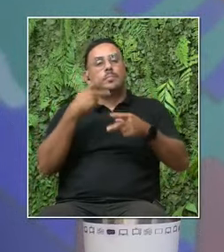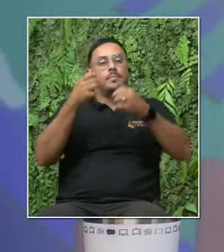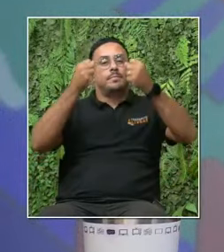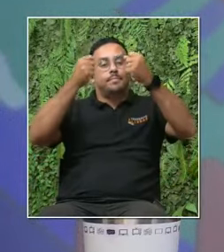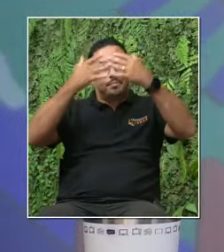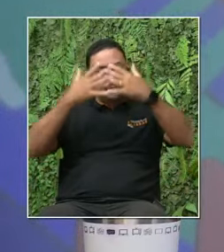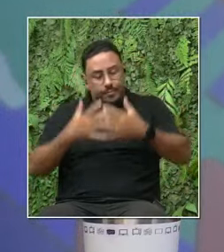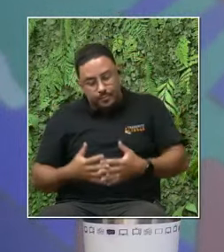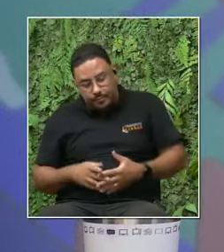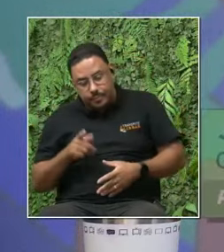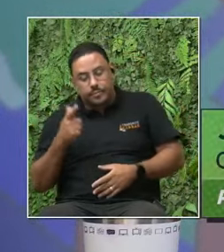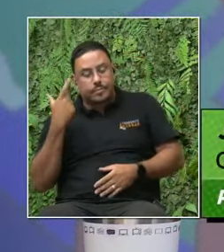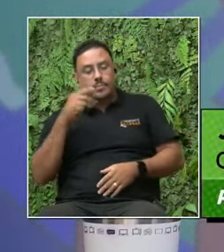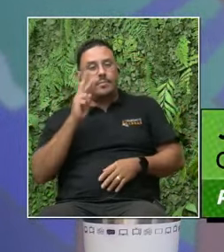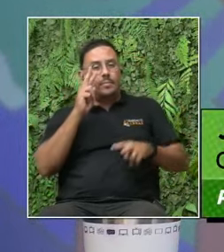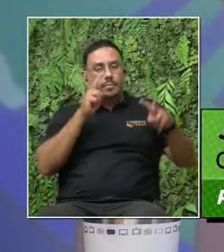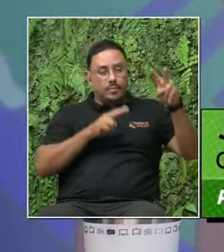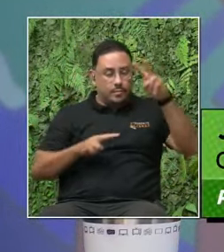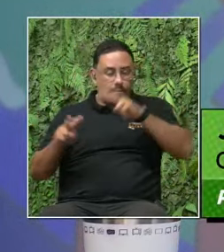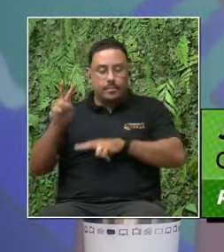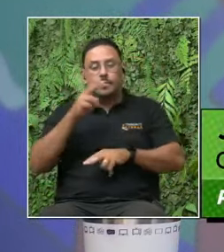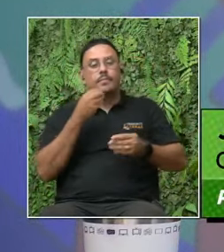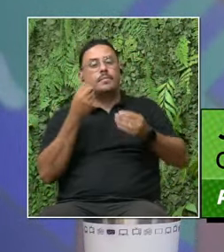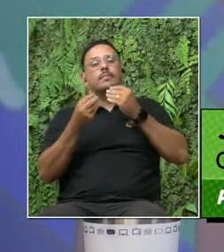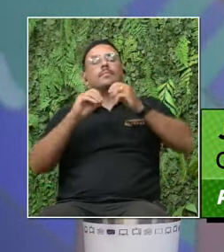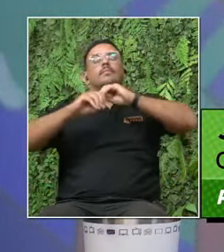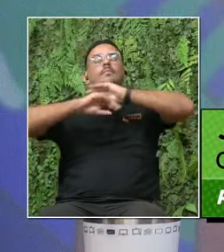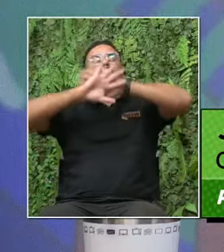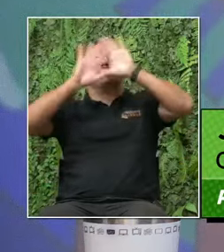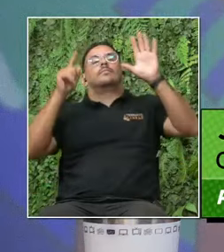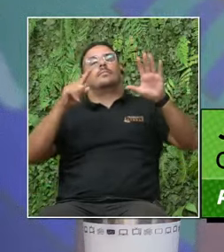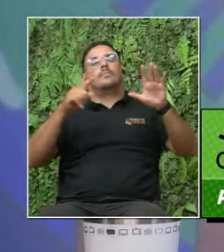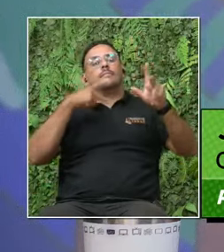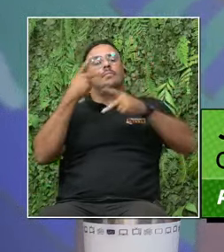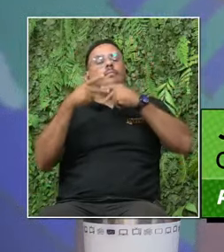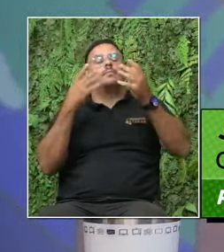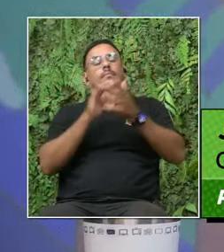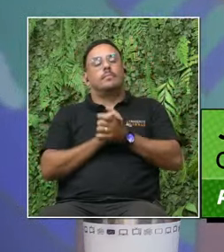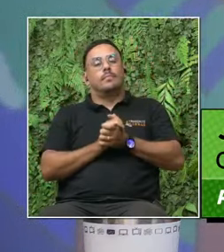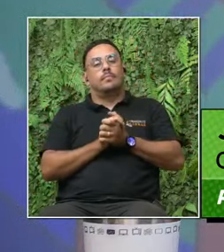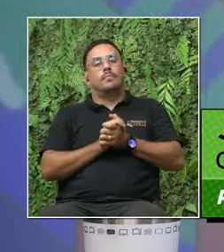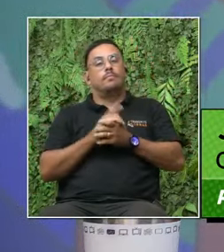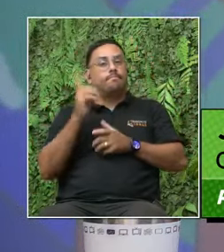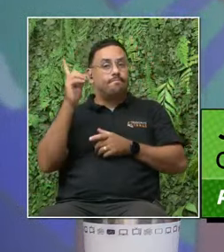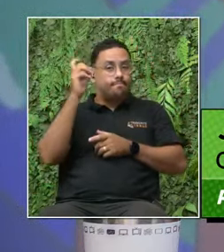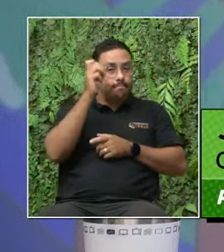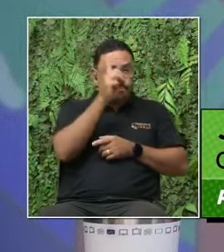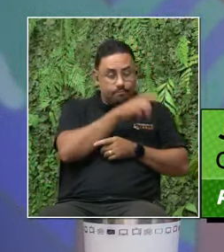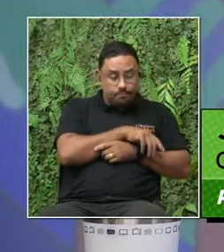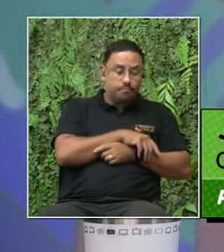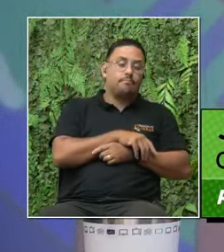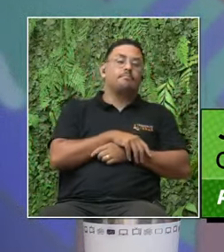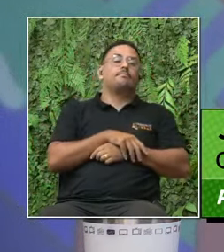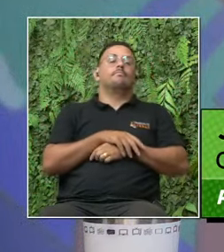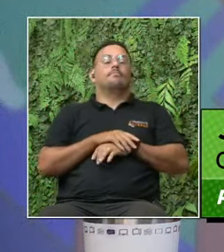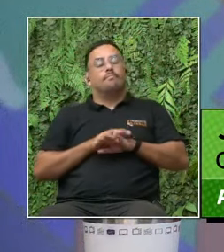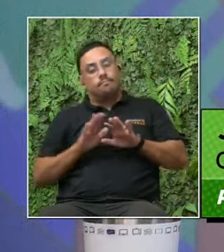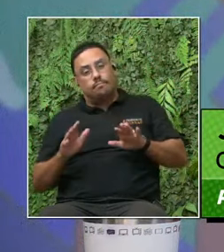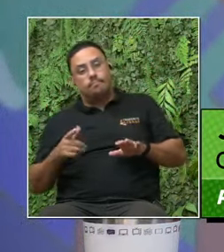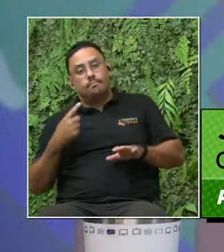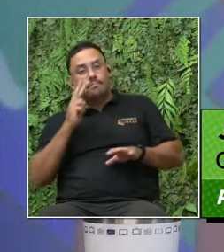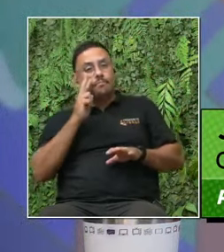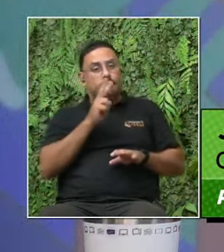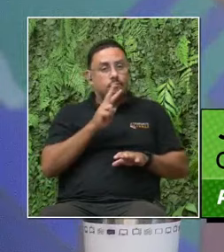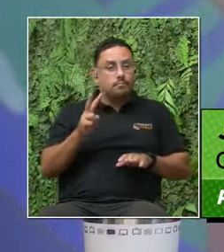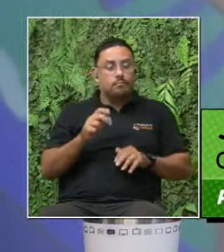explica e você consegue visualizar com clareza aquilo que ele tá dizendo o que é muito difícil né Eh quando a